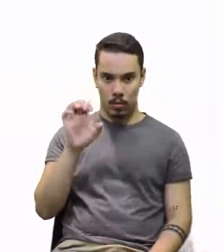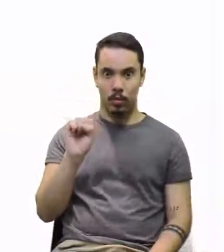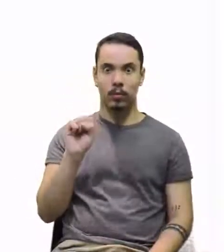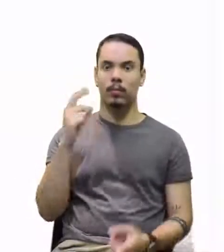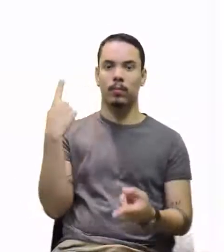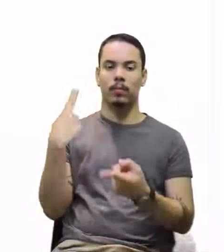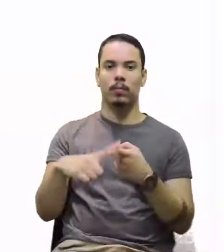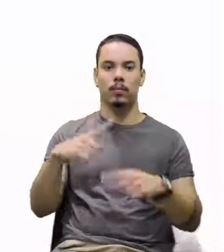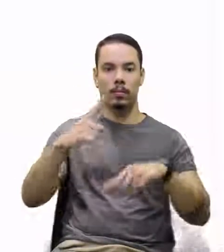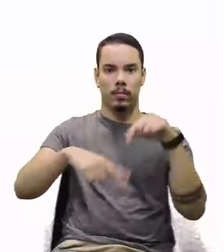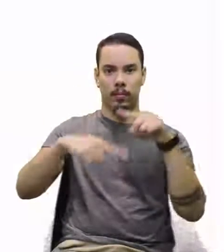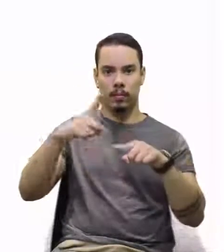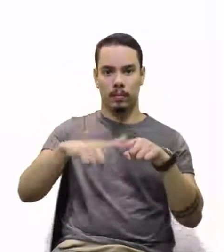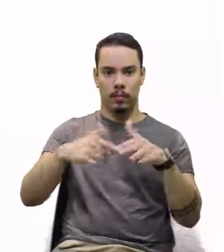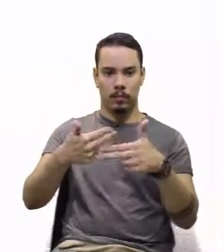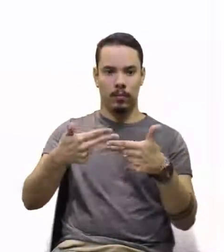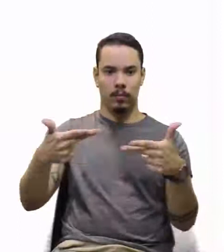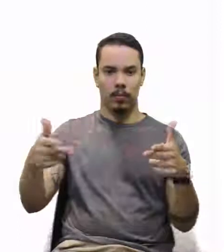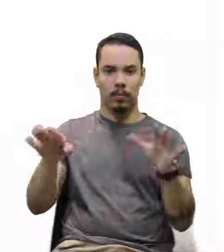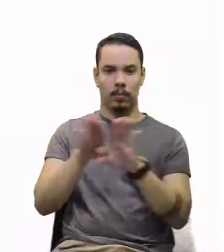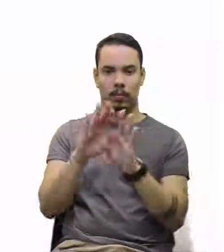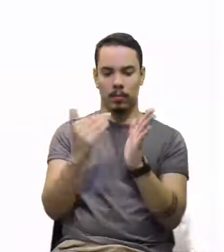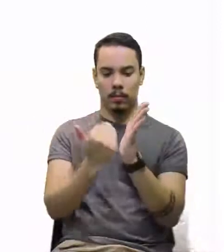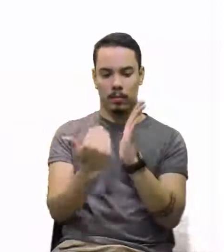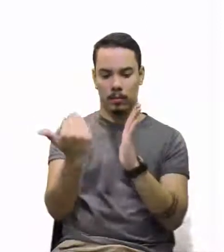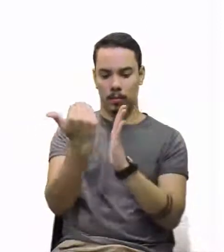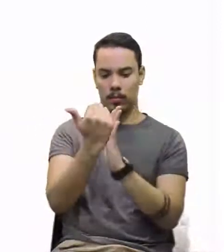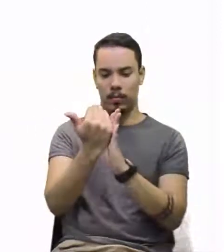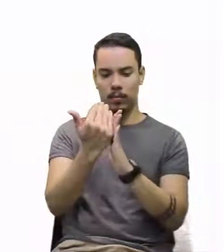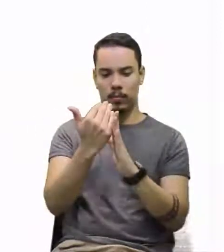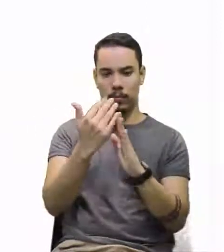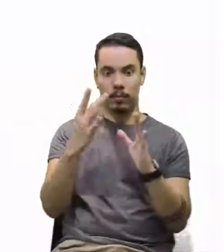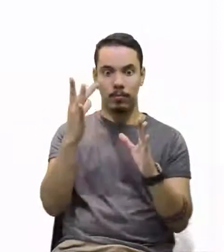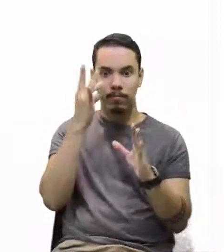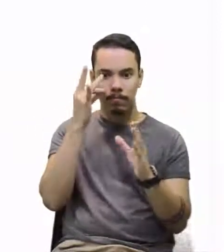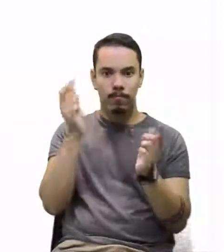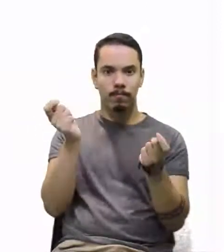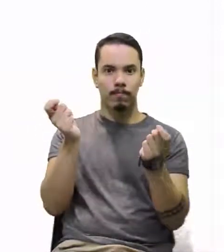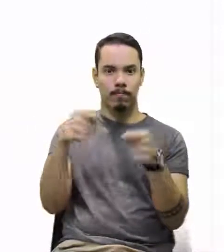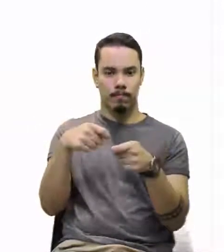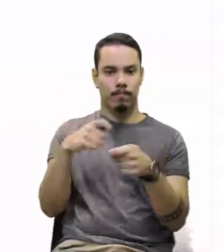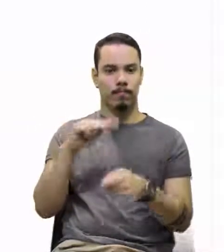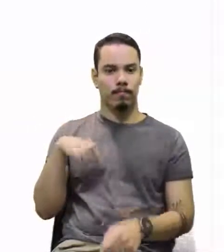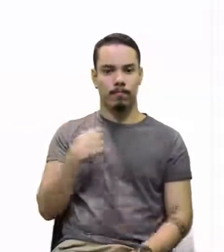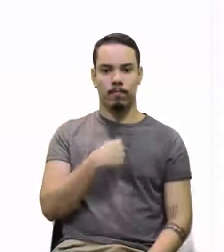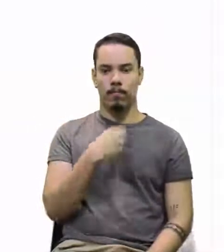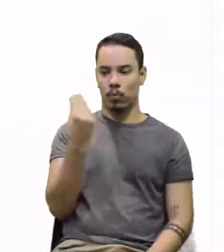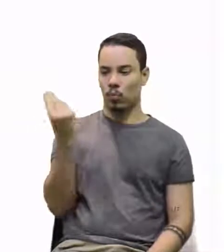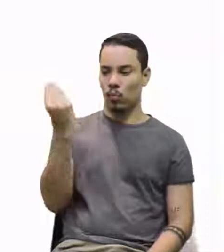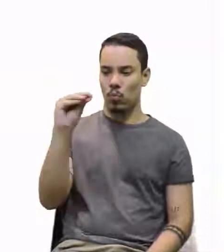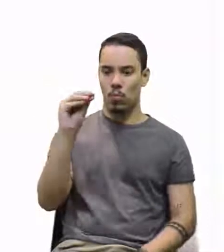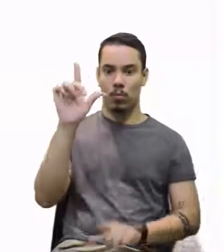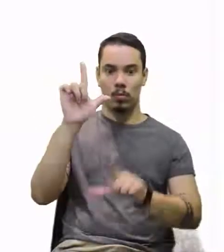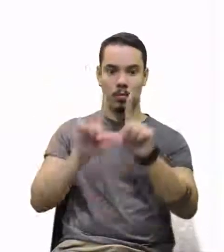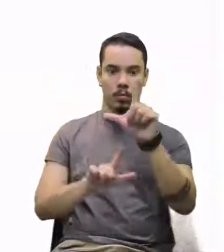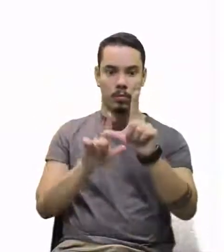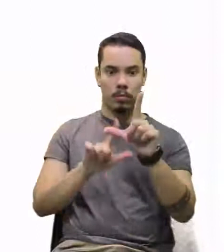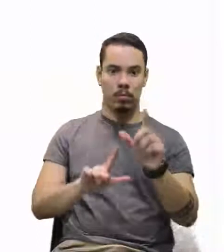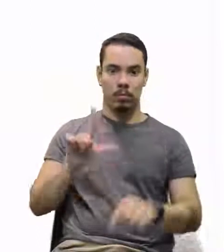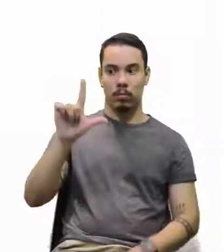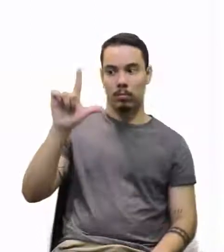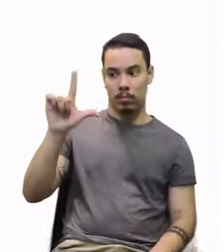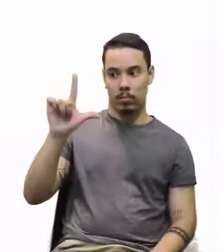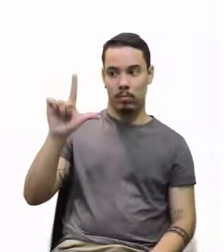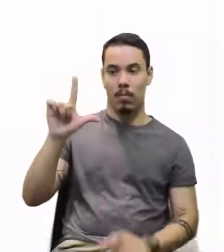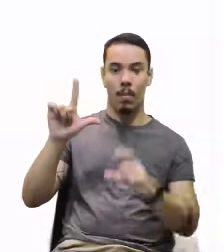o equipamento, indutância é a grandeza física. A gente representa com essa letra L, mas o L